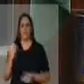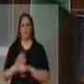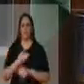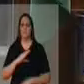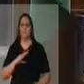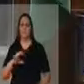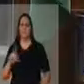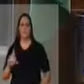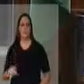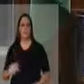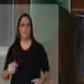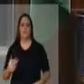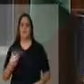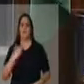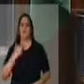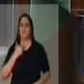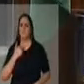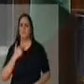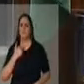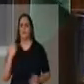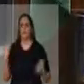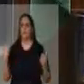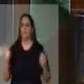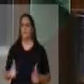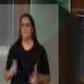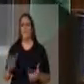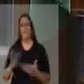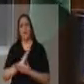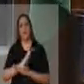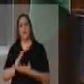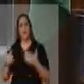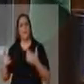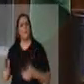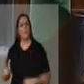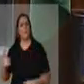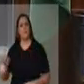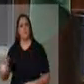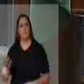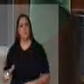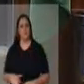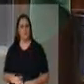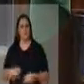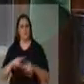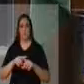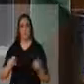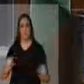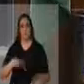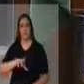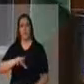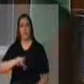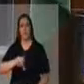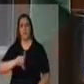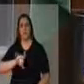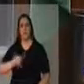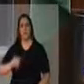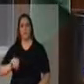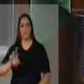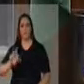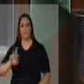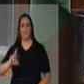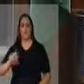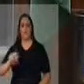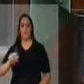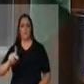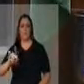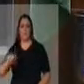ao câncer, não está sendo feito em alguns estados e alguns municípios, enquanto que a radioterapia aumentou o volume de radioterapia. Isso é bom,